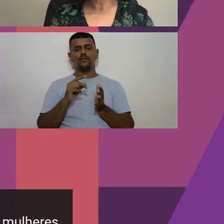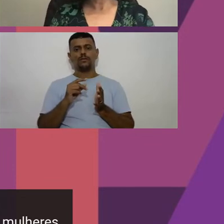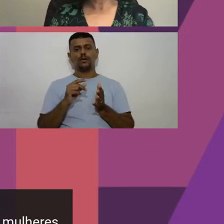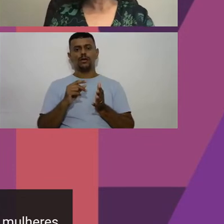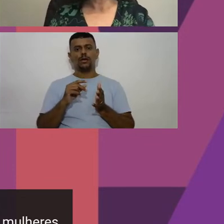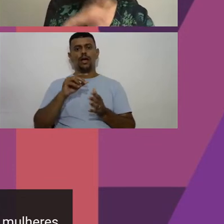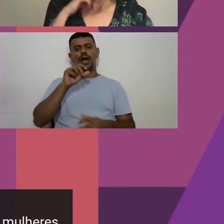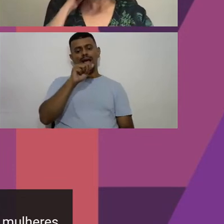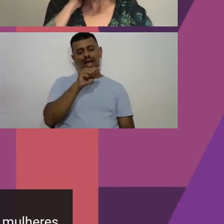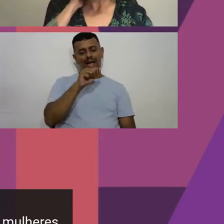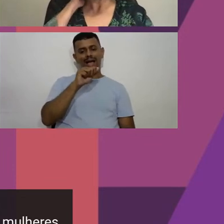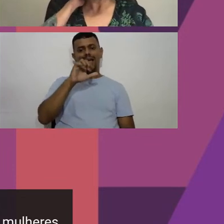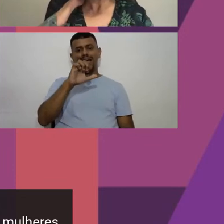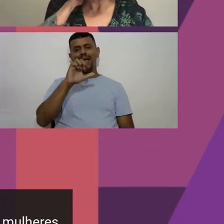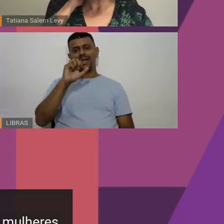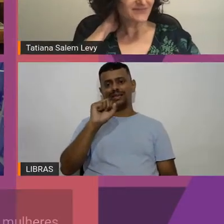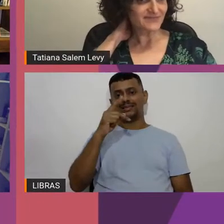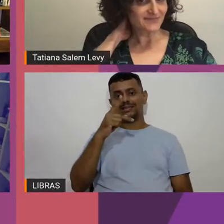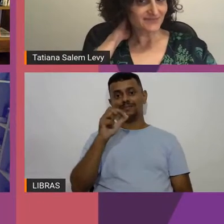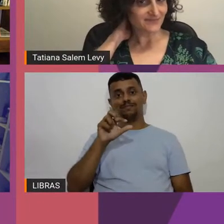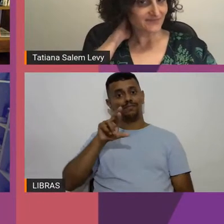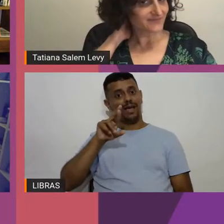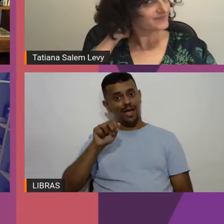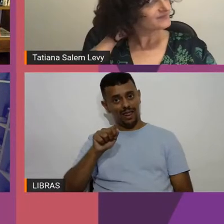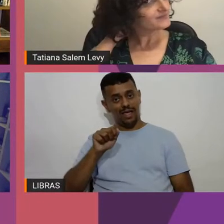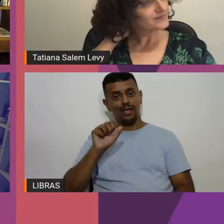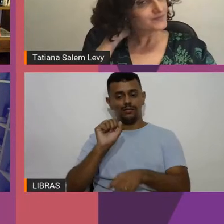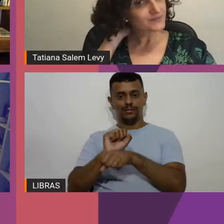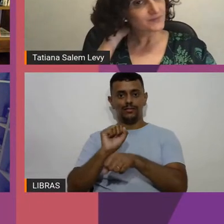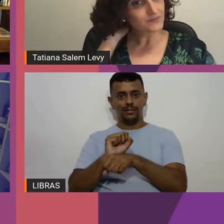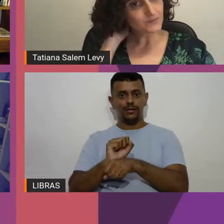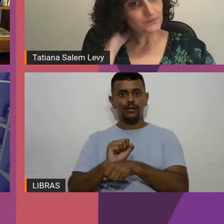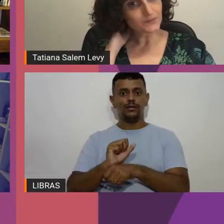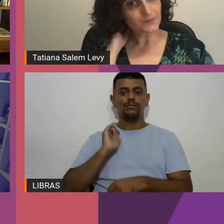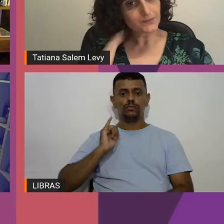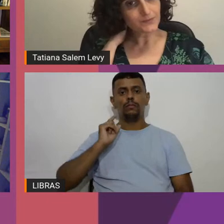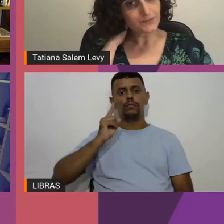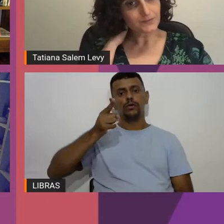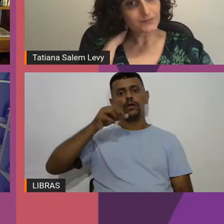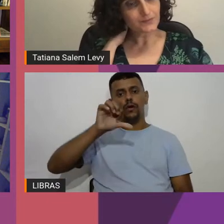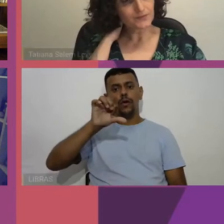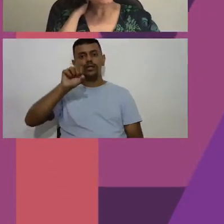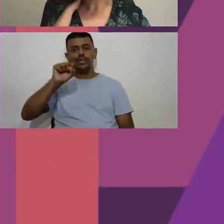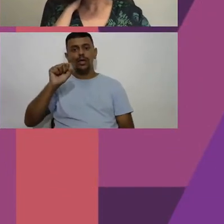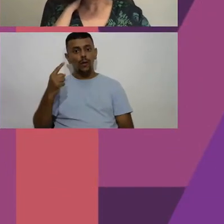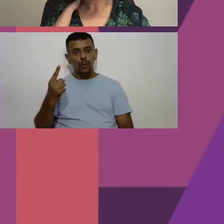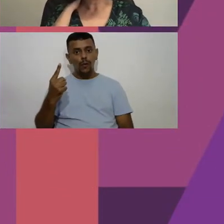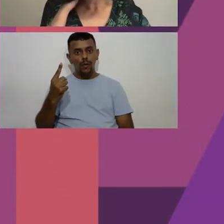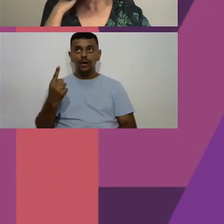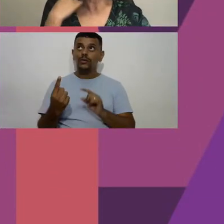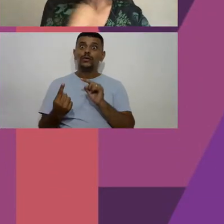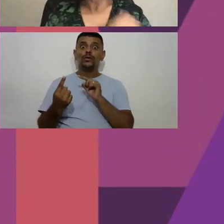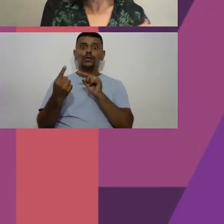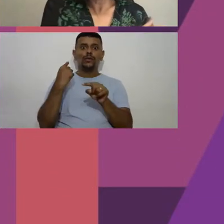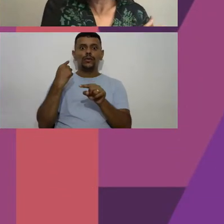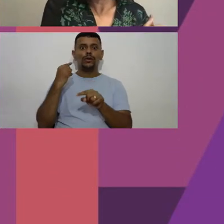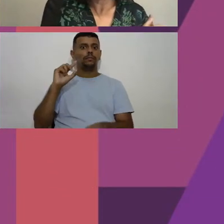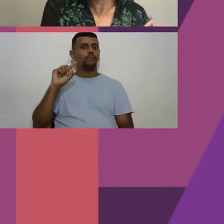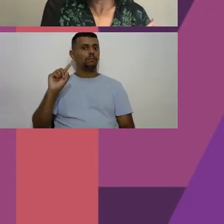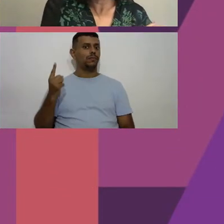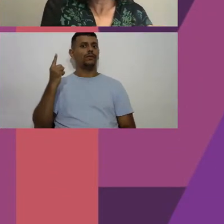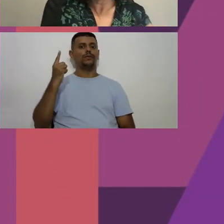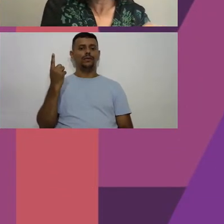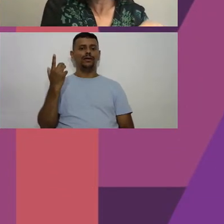a espera um conto que saiu em 1981 uma revista a revista essa